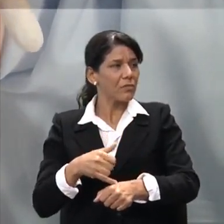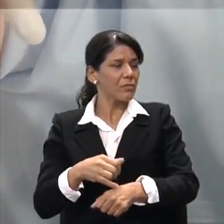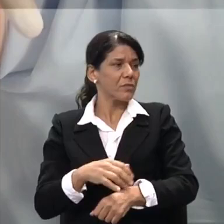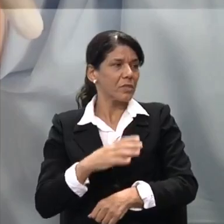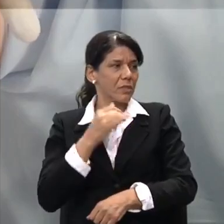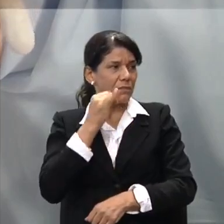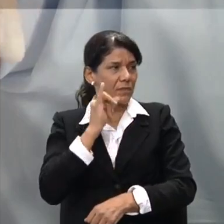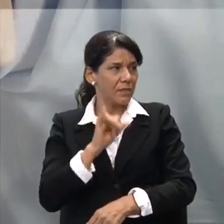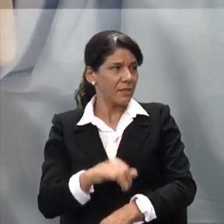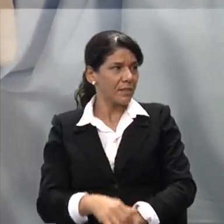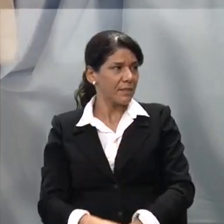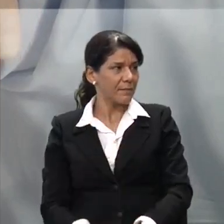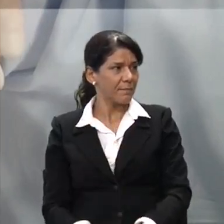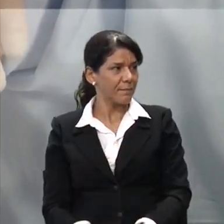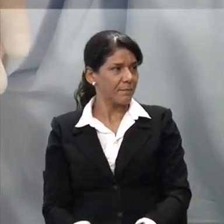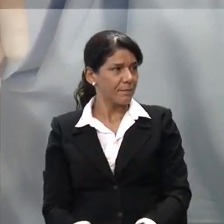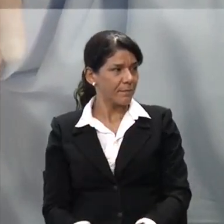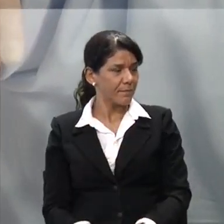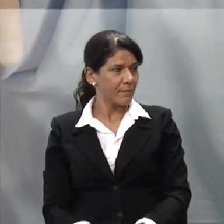plexo.